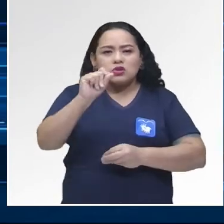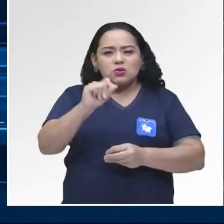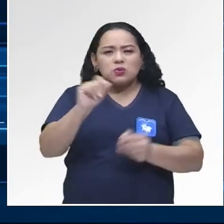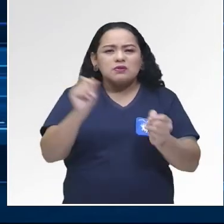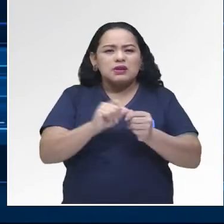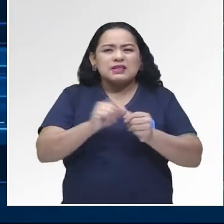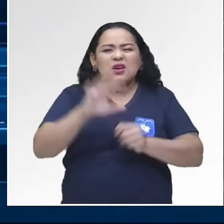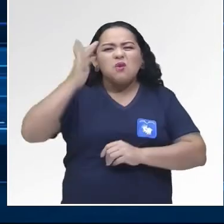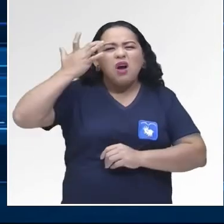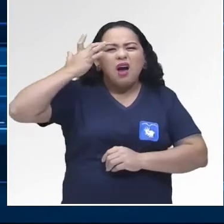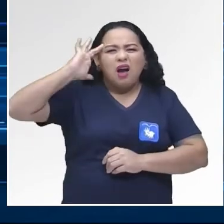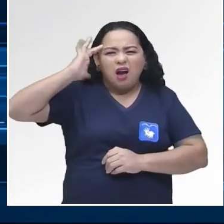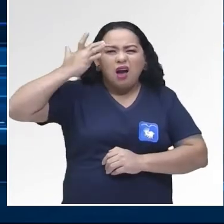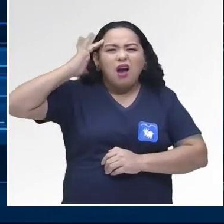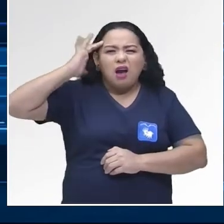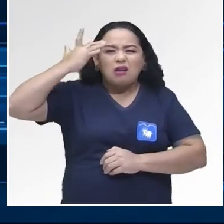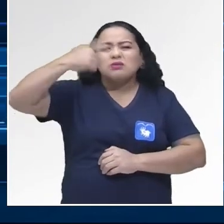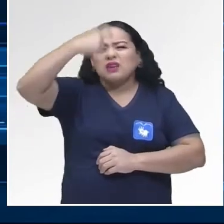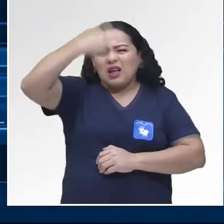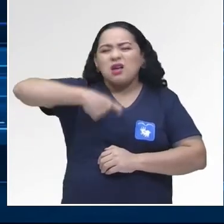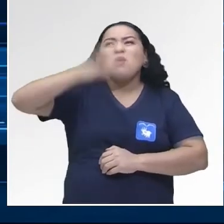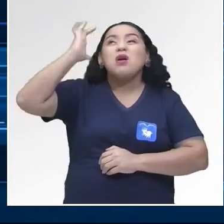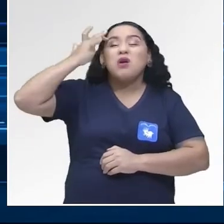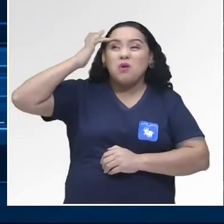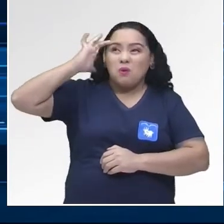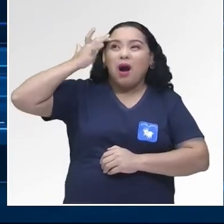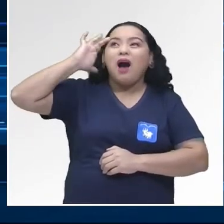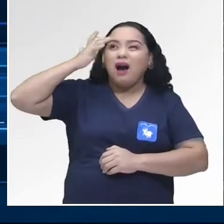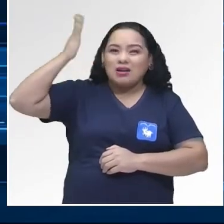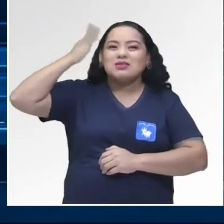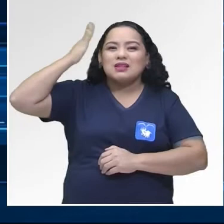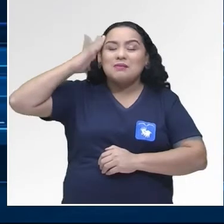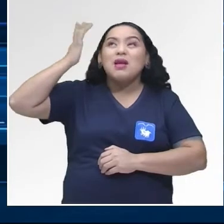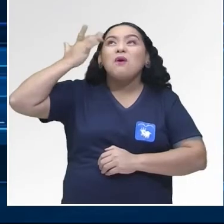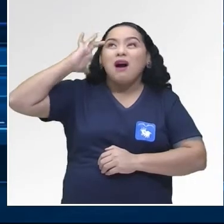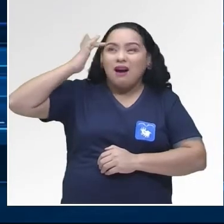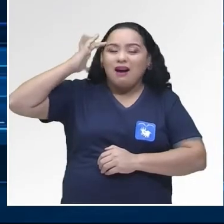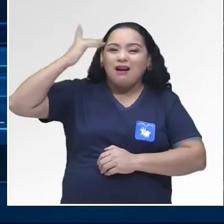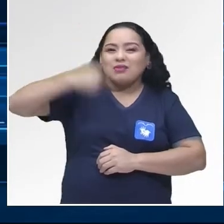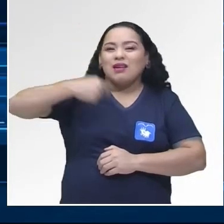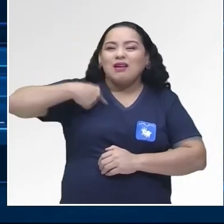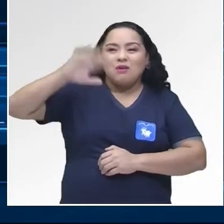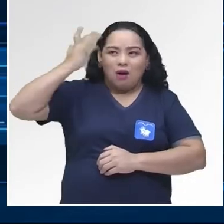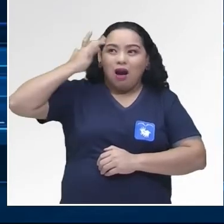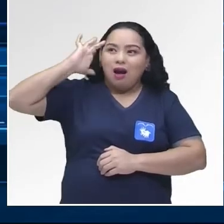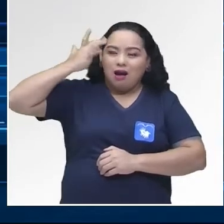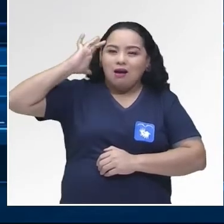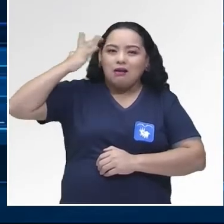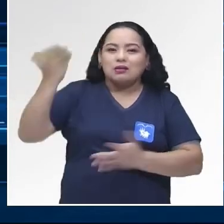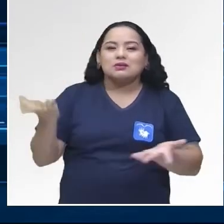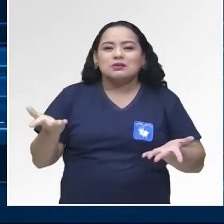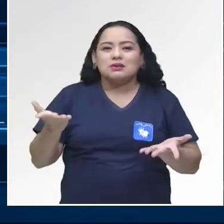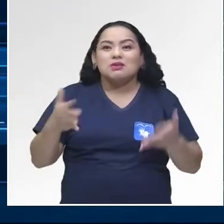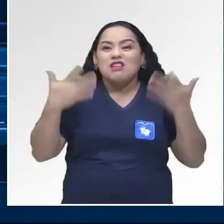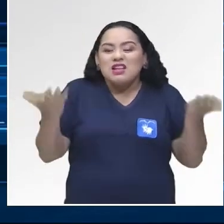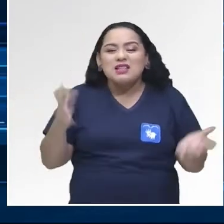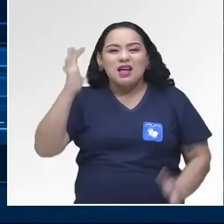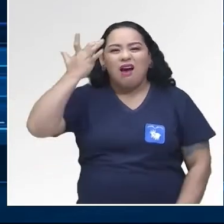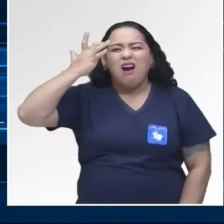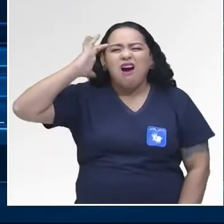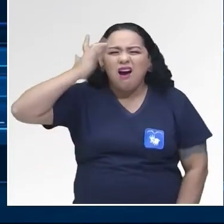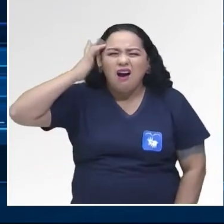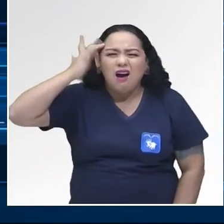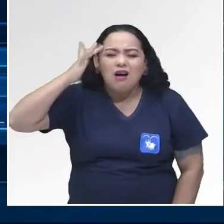né? Eu acho que eu sei, eu acho que eu sei, eu acho. Então, esse achismo é